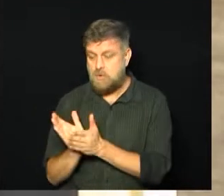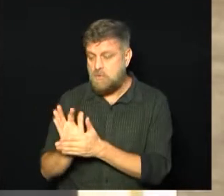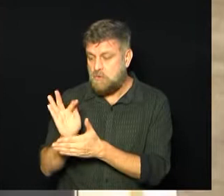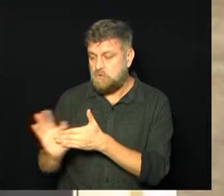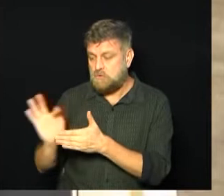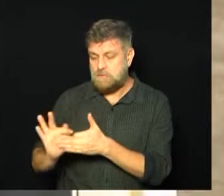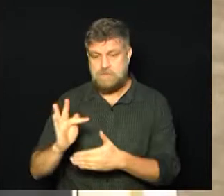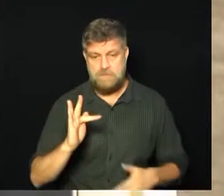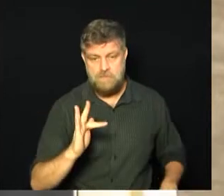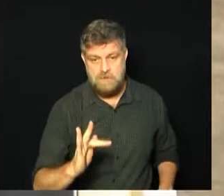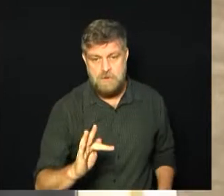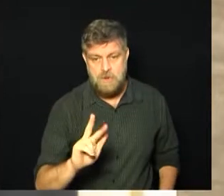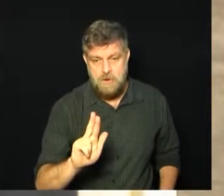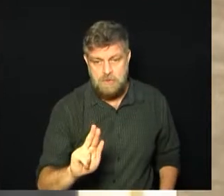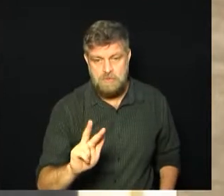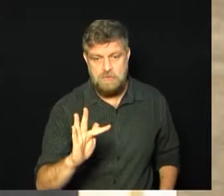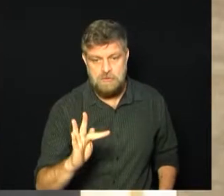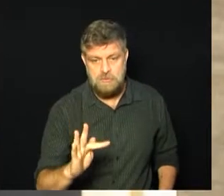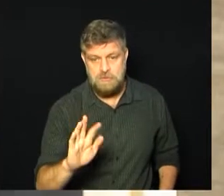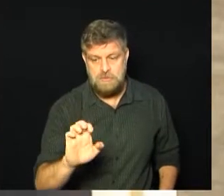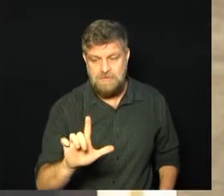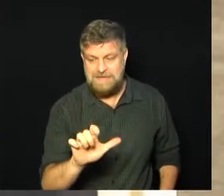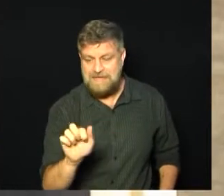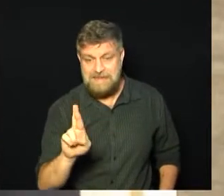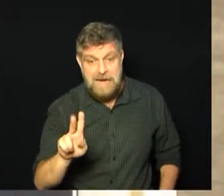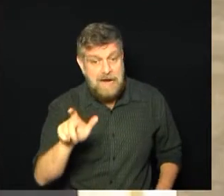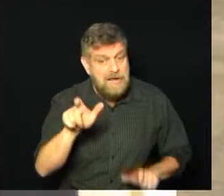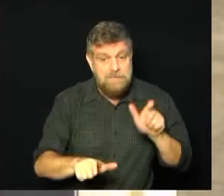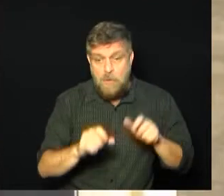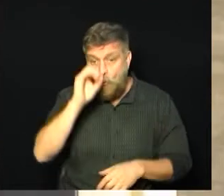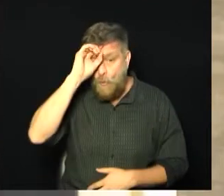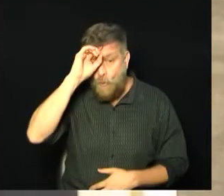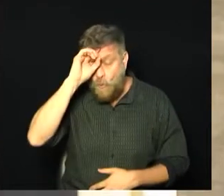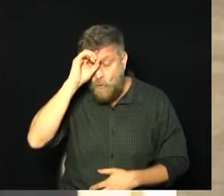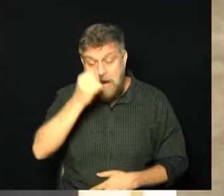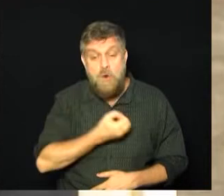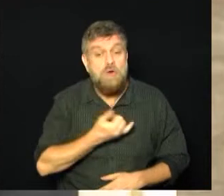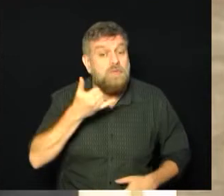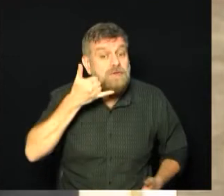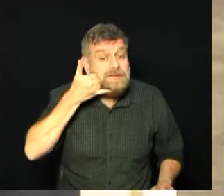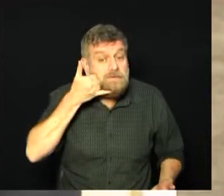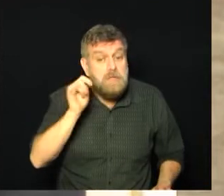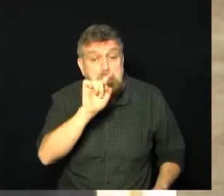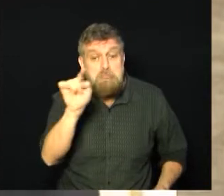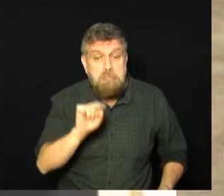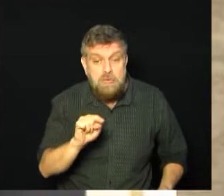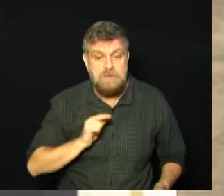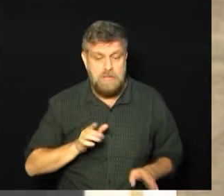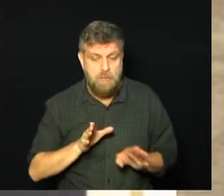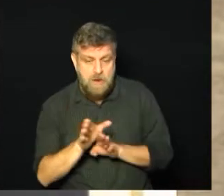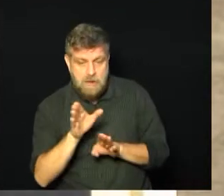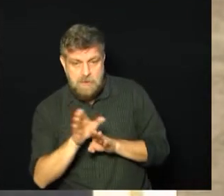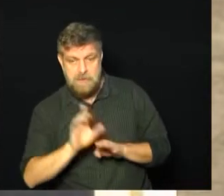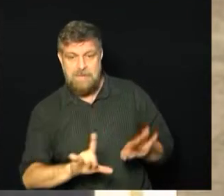tutelares. Mas pouca gente sabe que existe e qual é o telefone para se procurar. Então eu sugiro, através